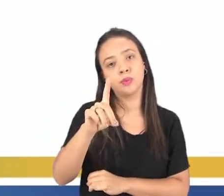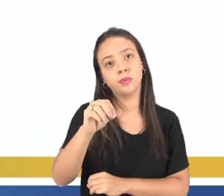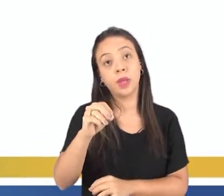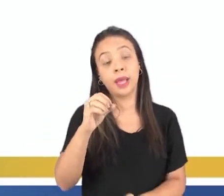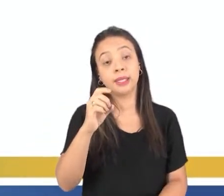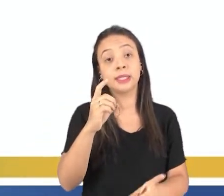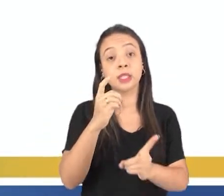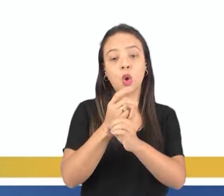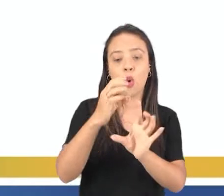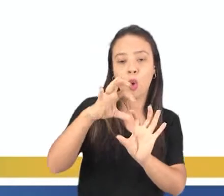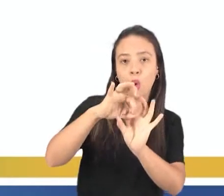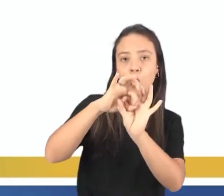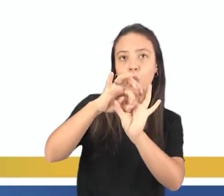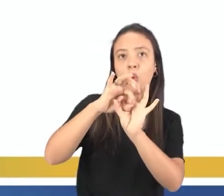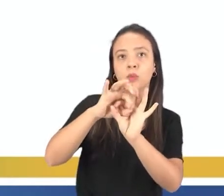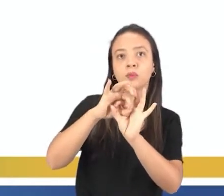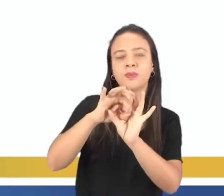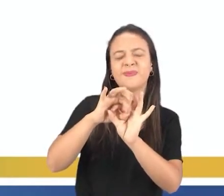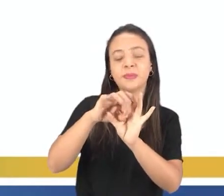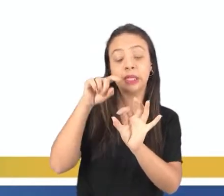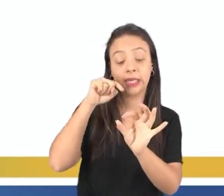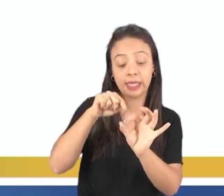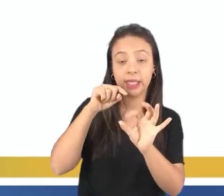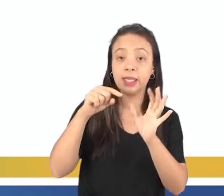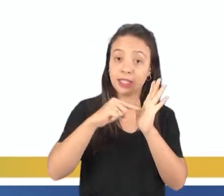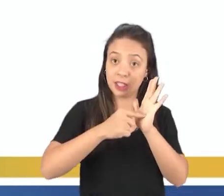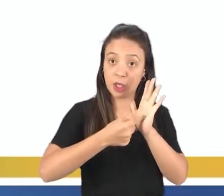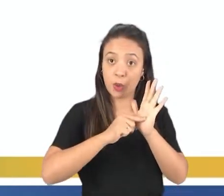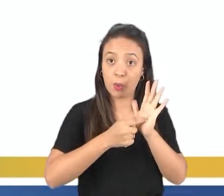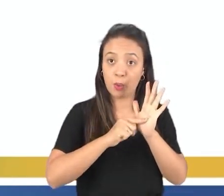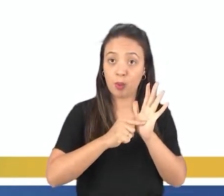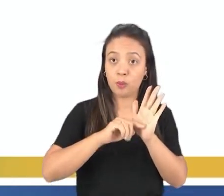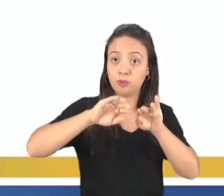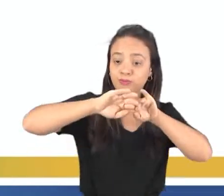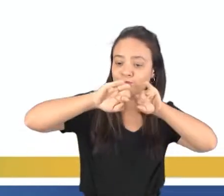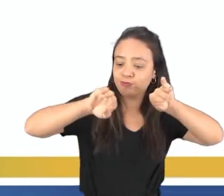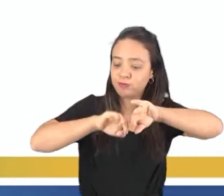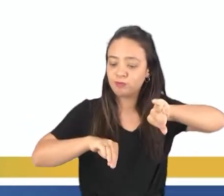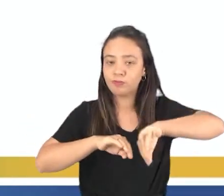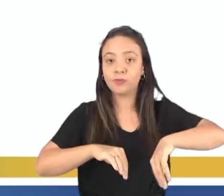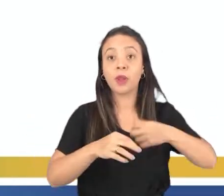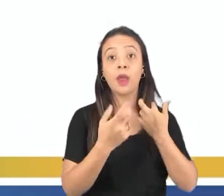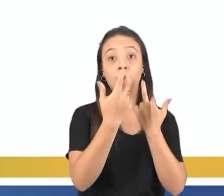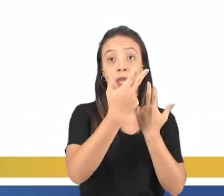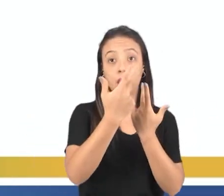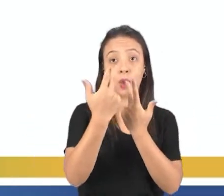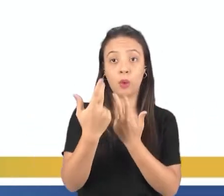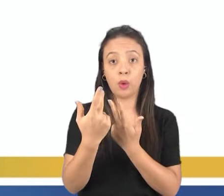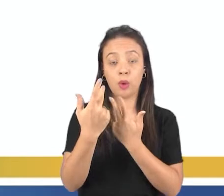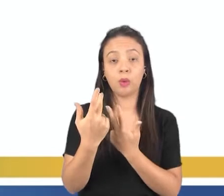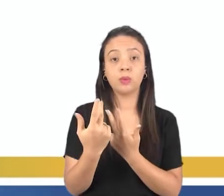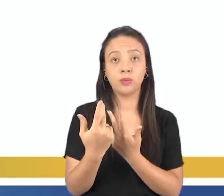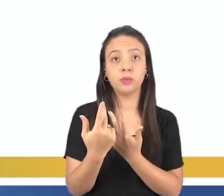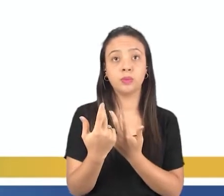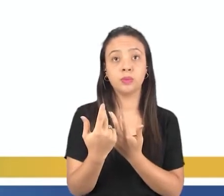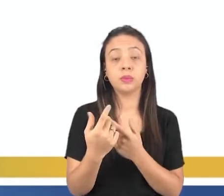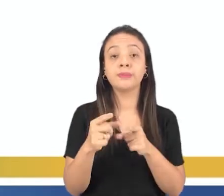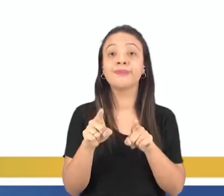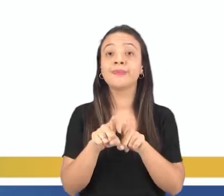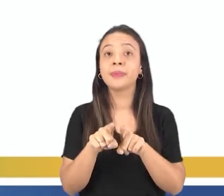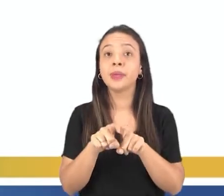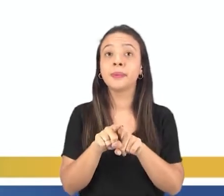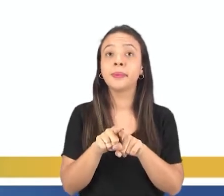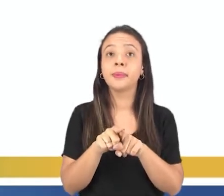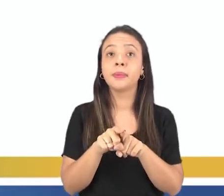que é o ponto médio, e esse ponto vai dividir igualmente os segmentos que formam a diagonal. E também,